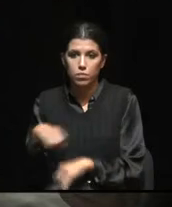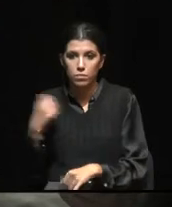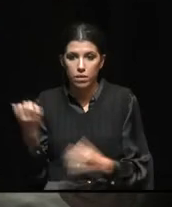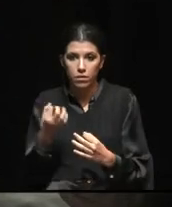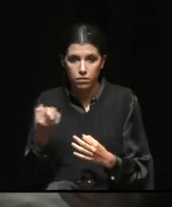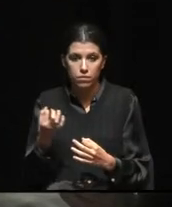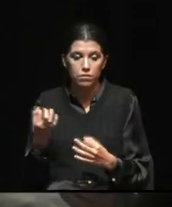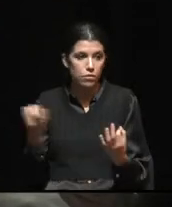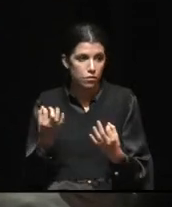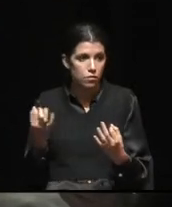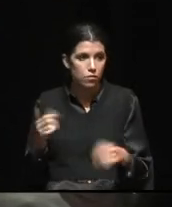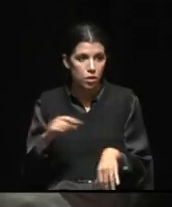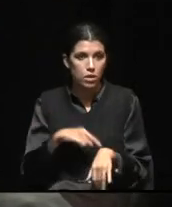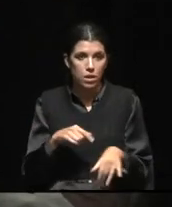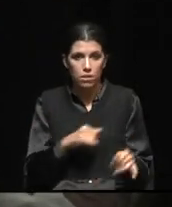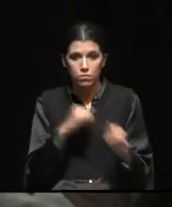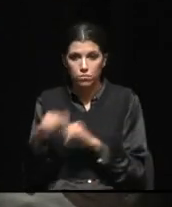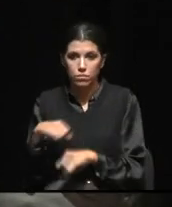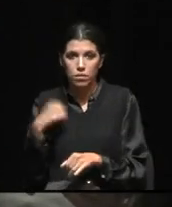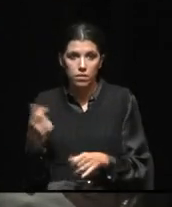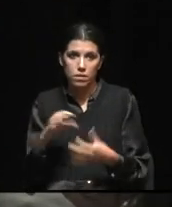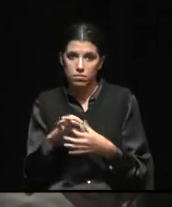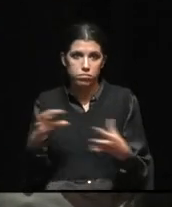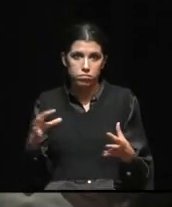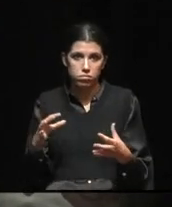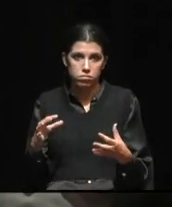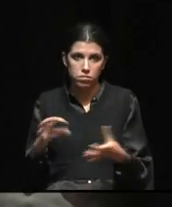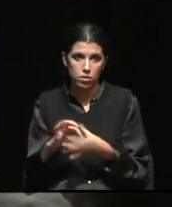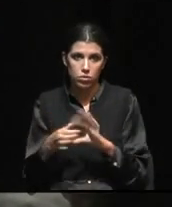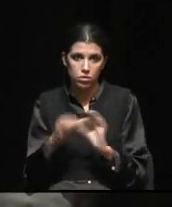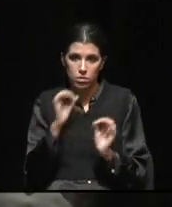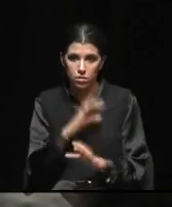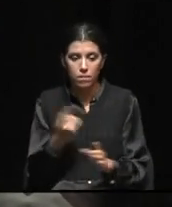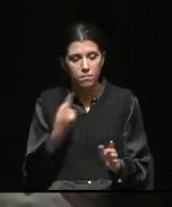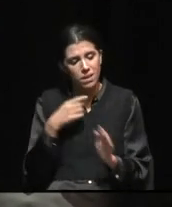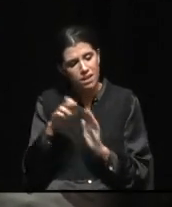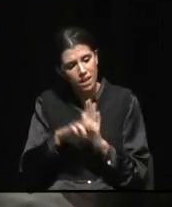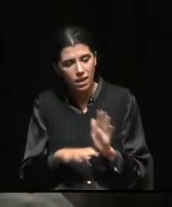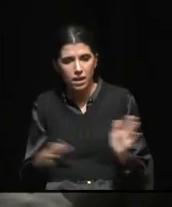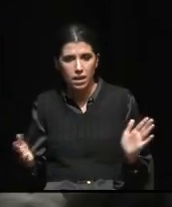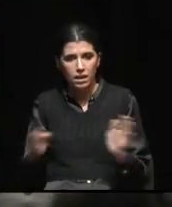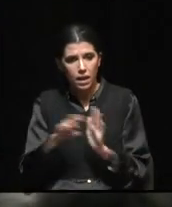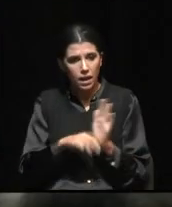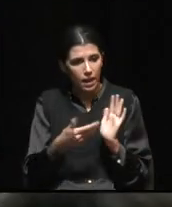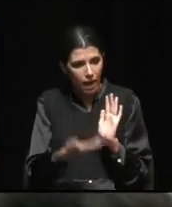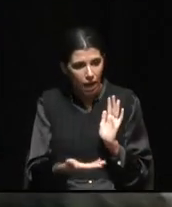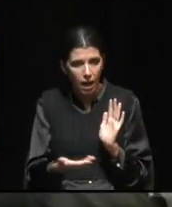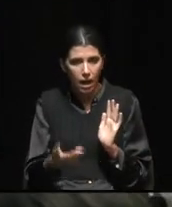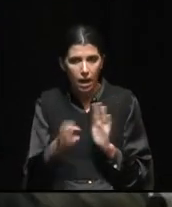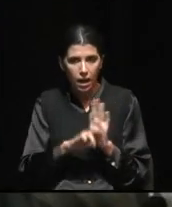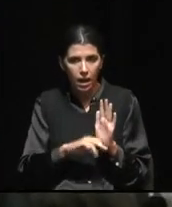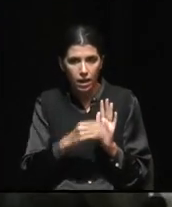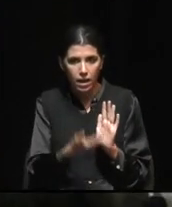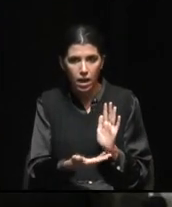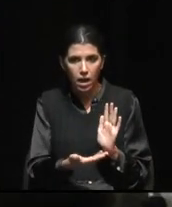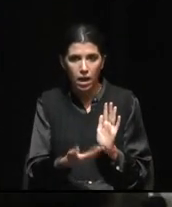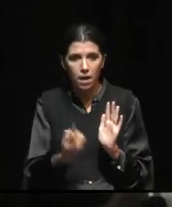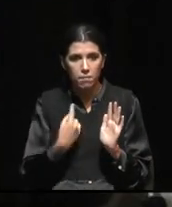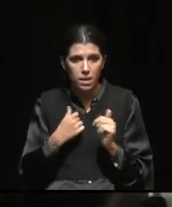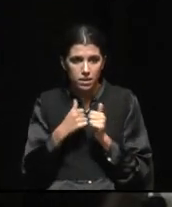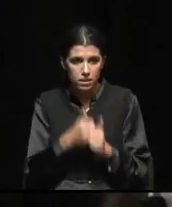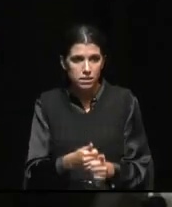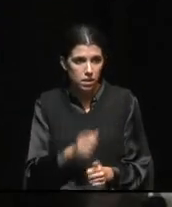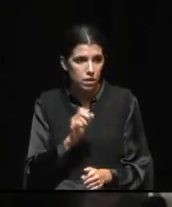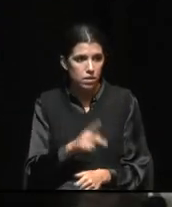chegou a passar mas chegou a passar para o e portanto isto não faz sentido certo tem que haver Tem que haver regras as regras existem aliás as regras existem têm que ser